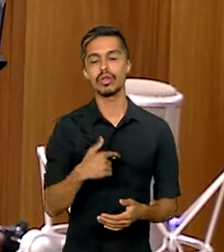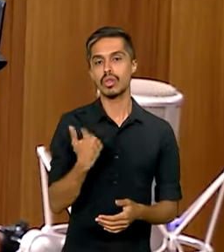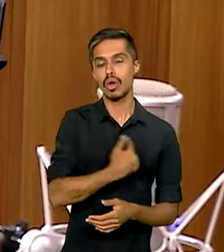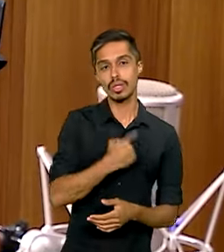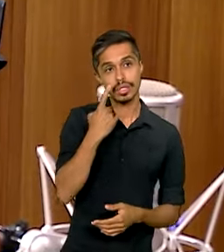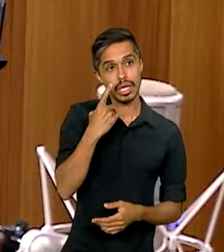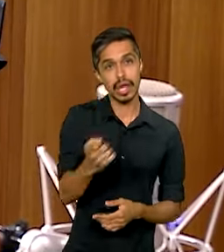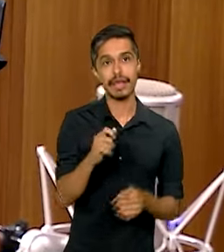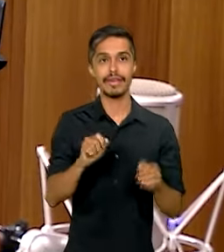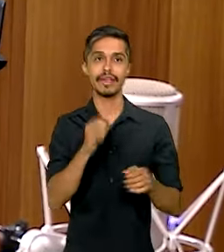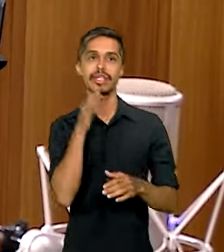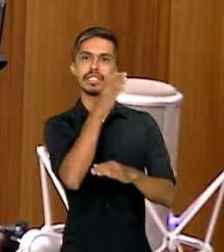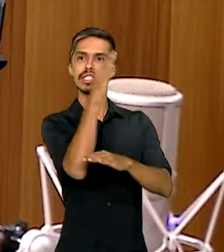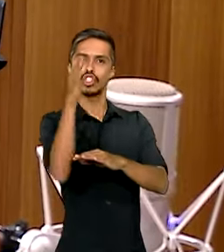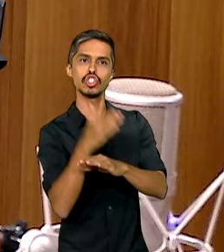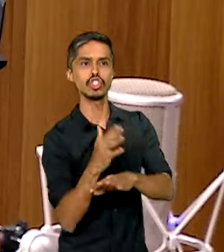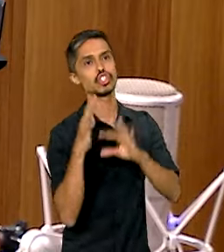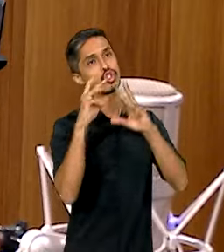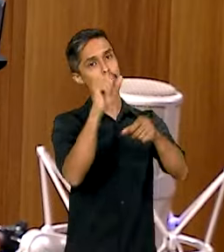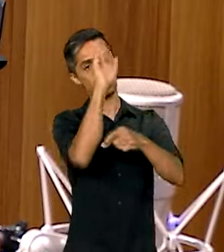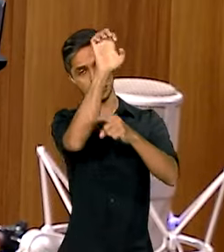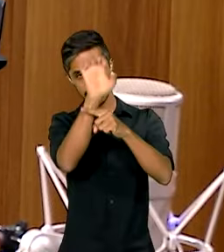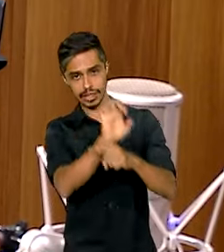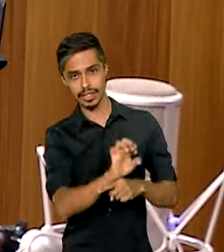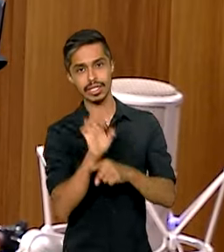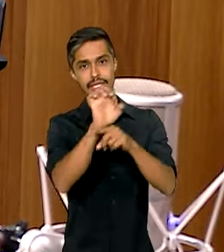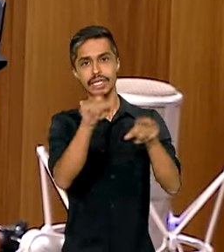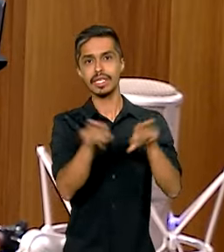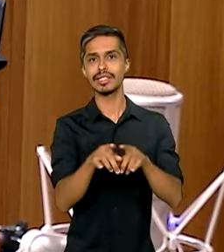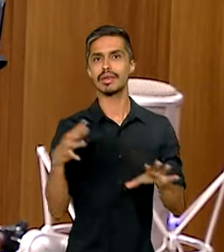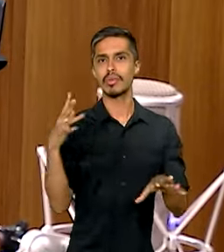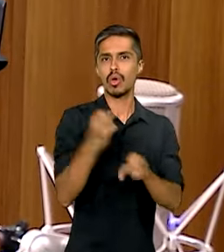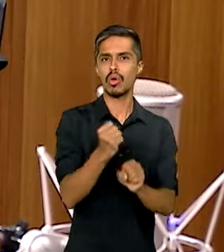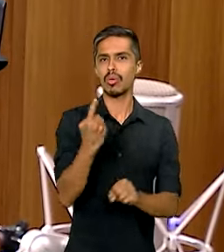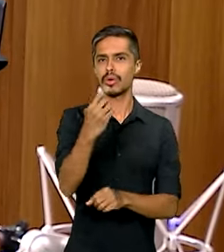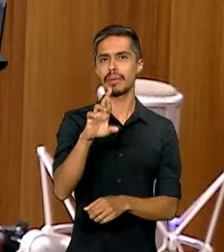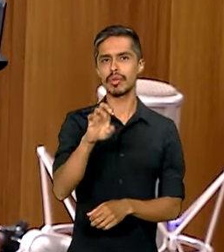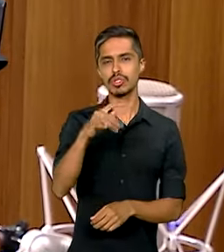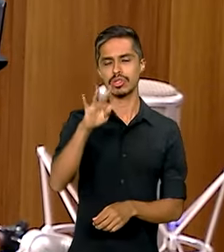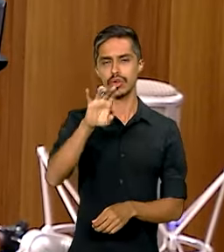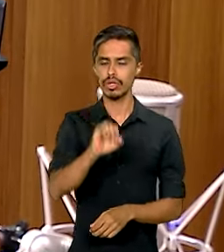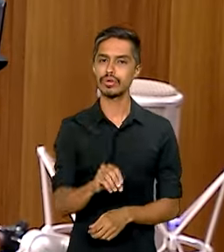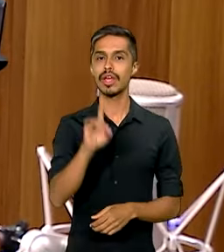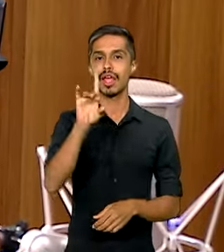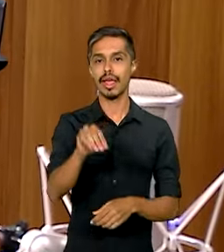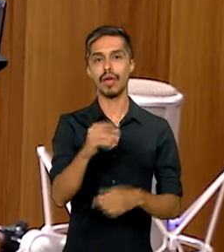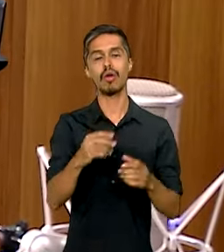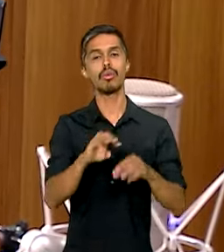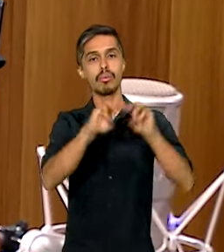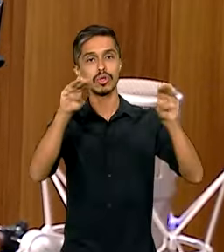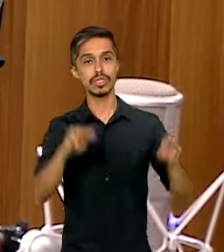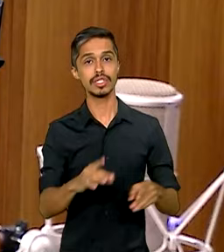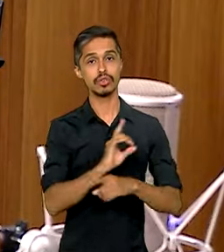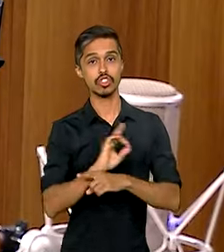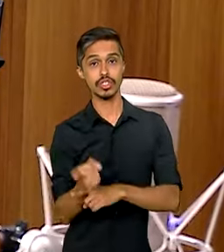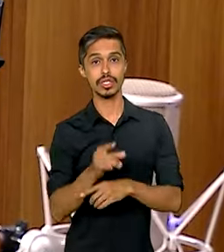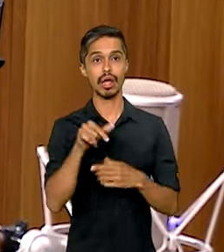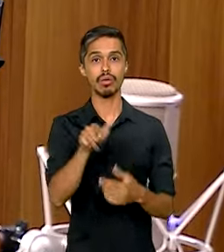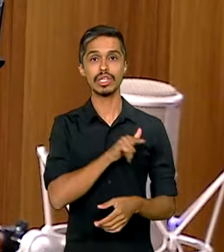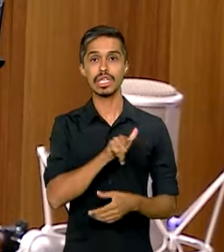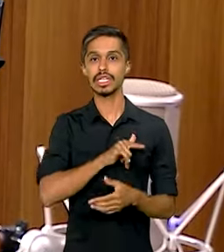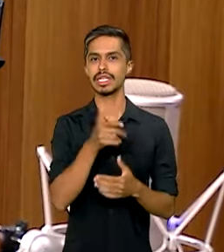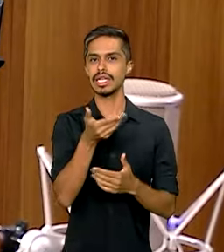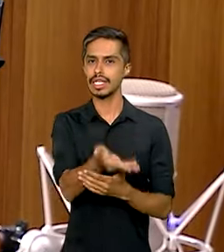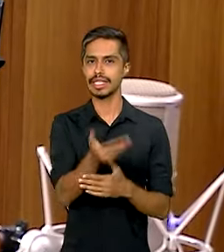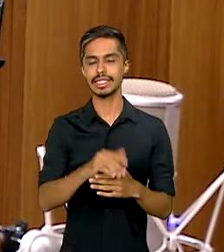esteja em todos os estados. E a gente também lançou um repositório. Né? É o Museu Digital, Museu da Democracia Digital, que é um